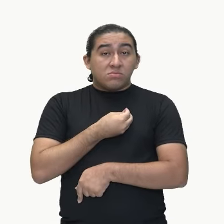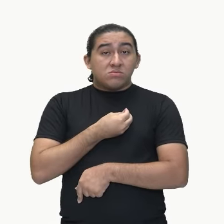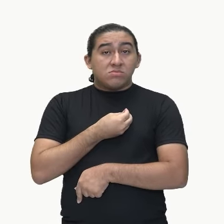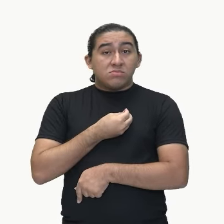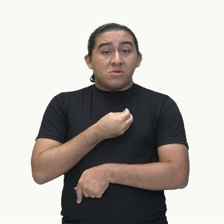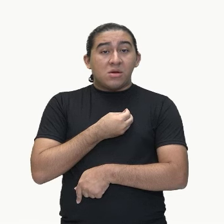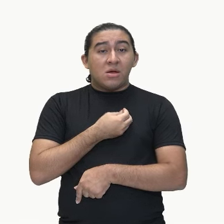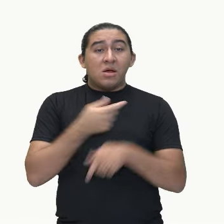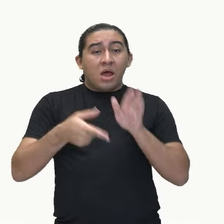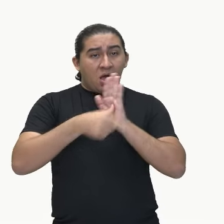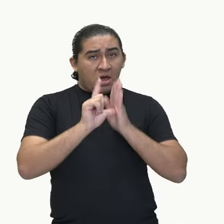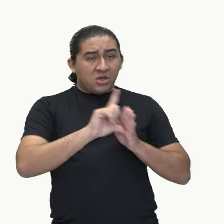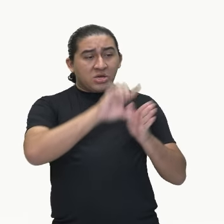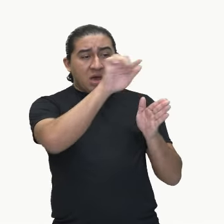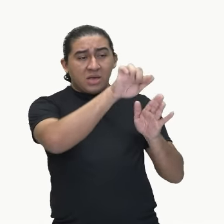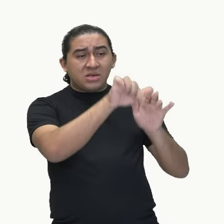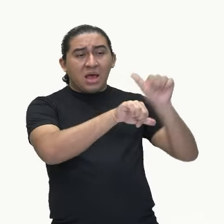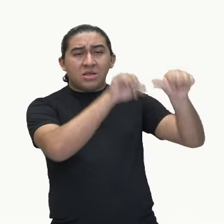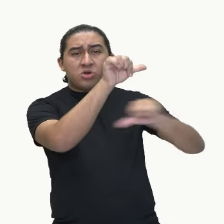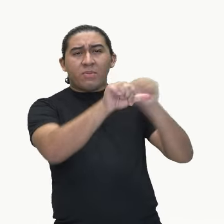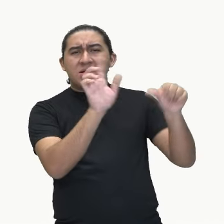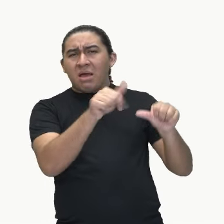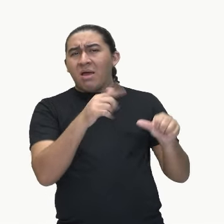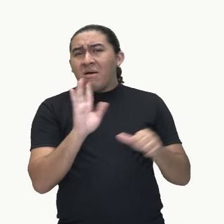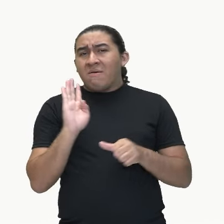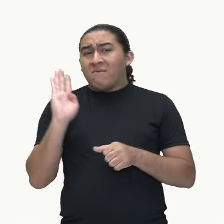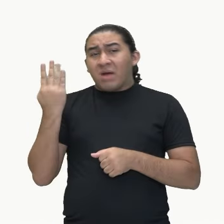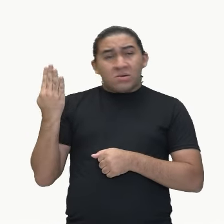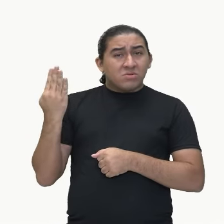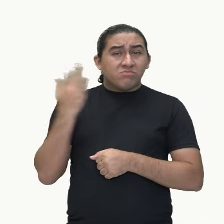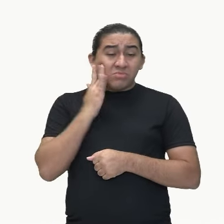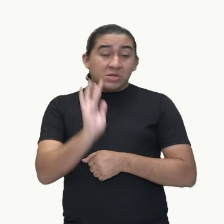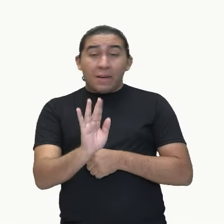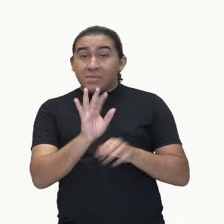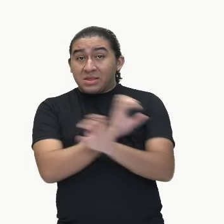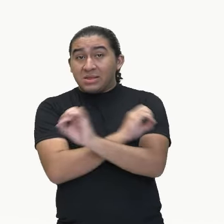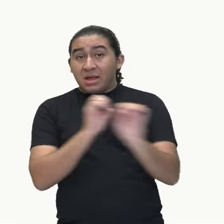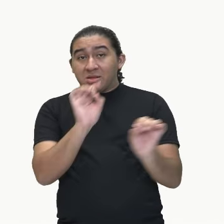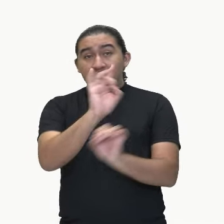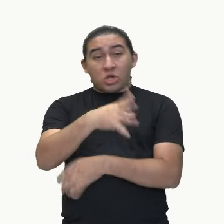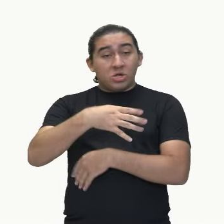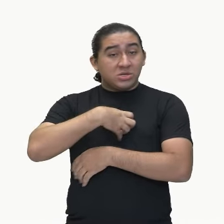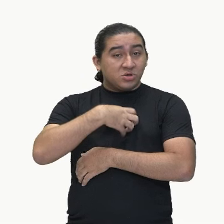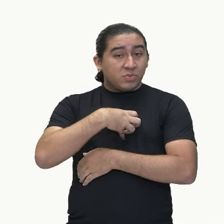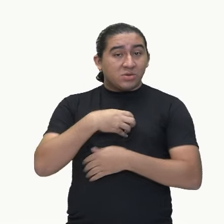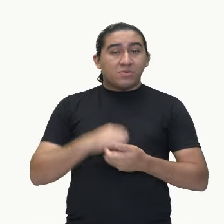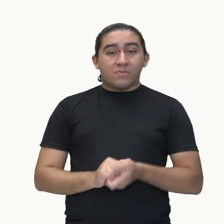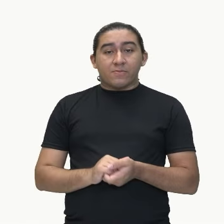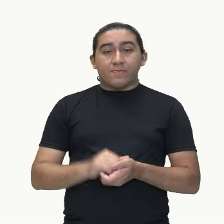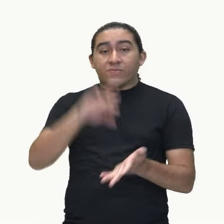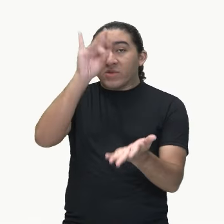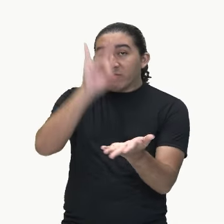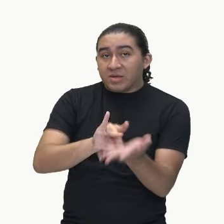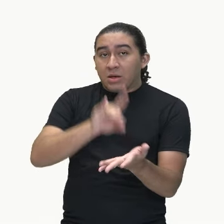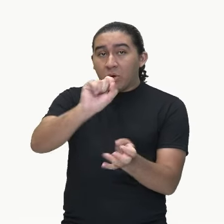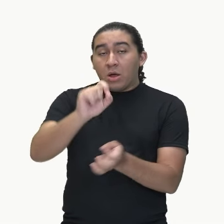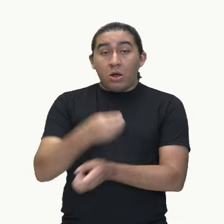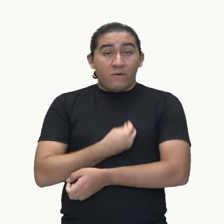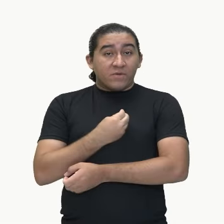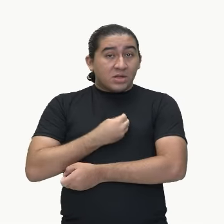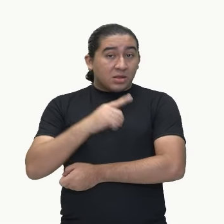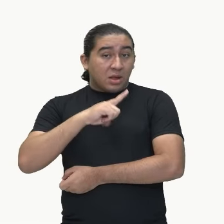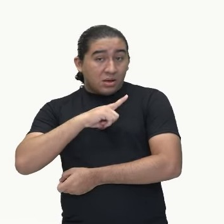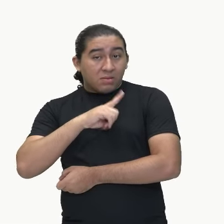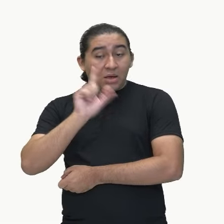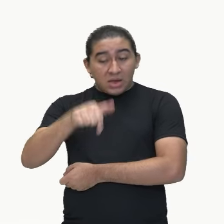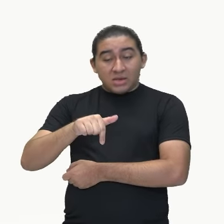são falsas. São falsas percepções, são apenas sensações. A única certeza é o ser, e este